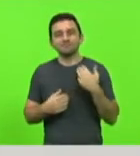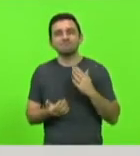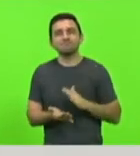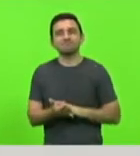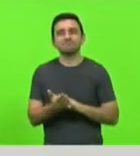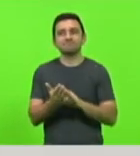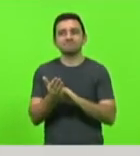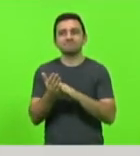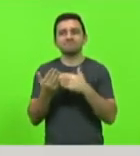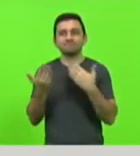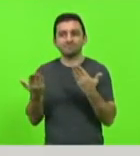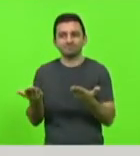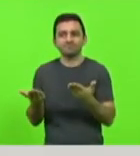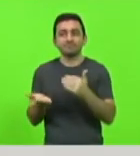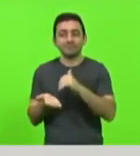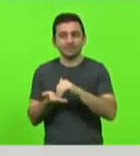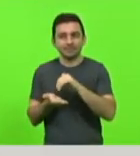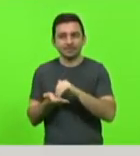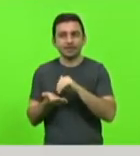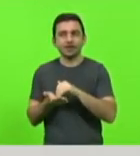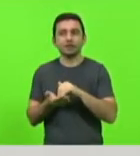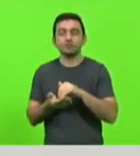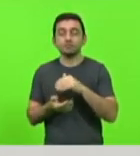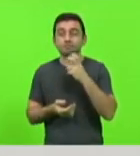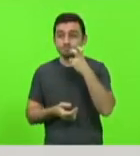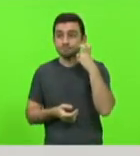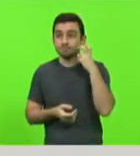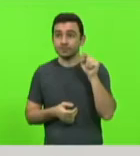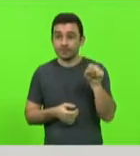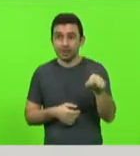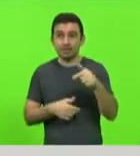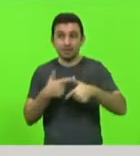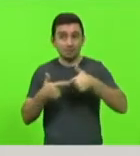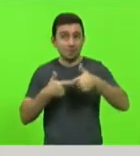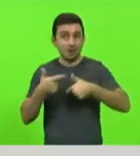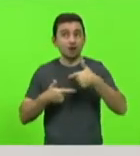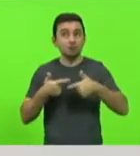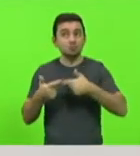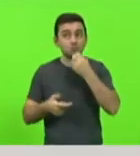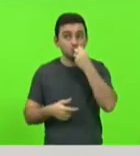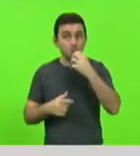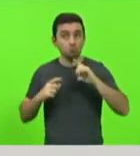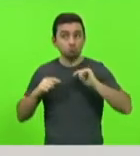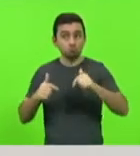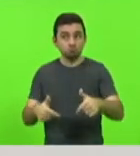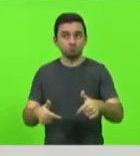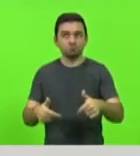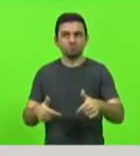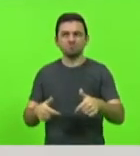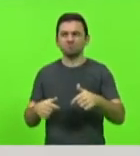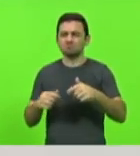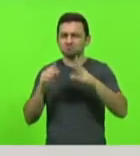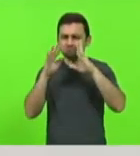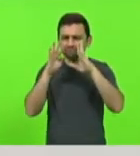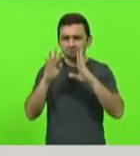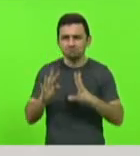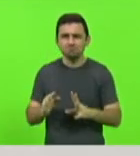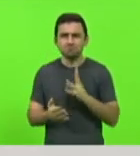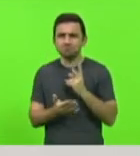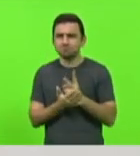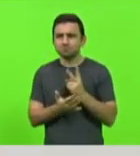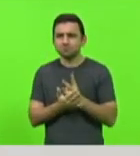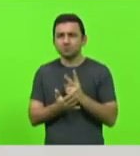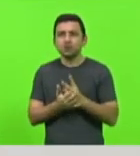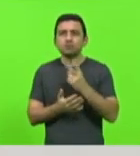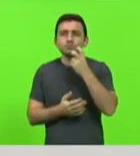o presidente, o secretário Fernando Vampiro, que tem feito um grande trabalho à frente da secretaria, muito atencioso. O secretário